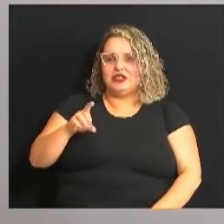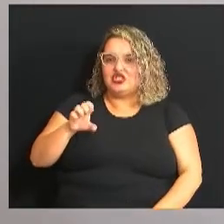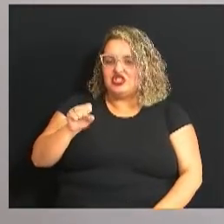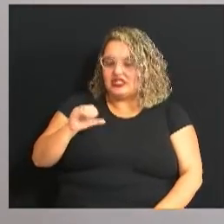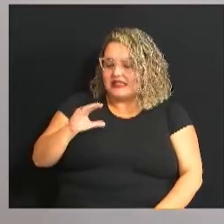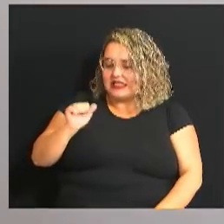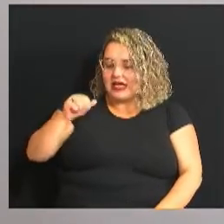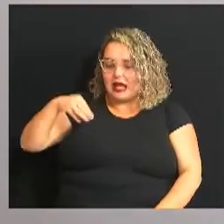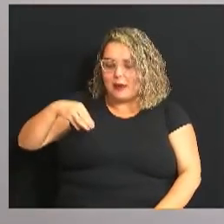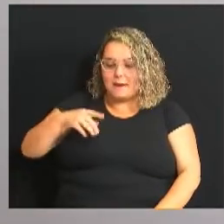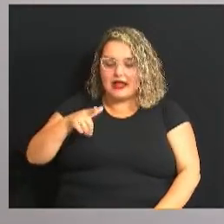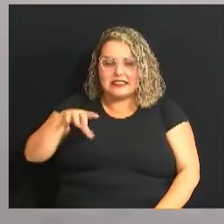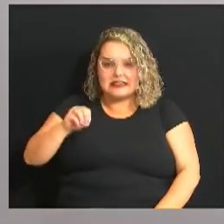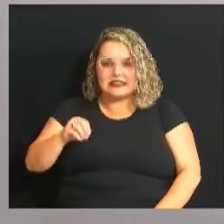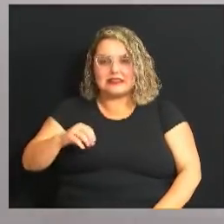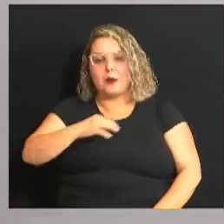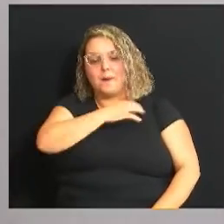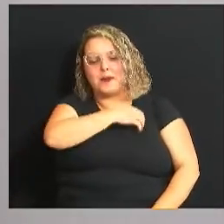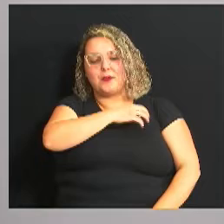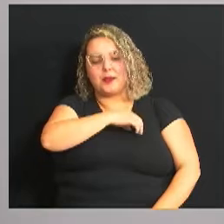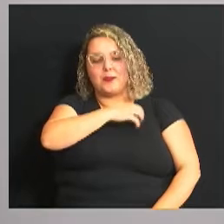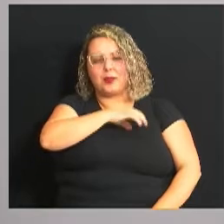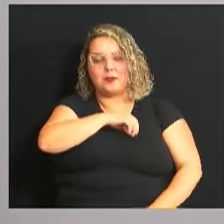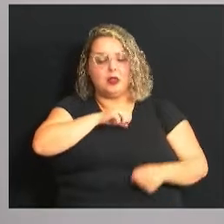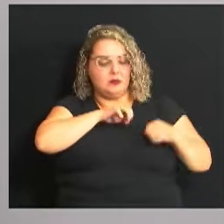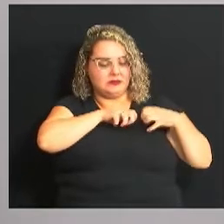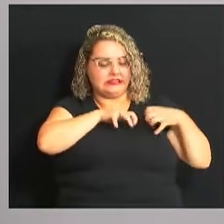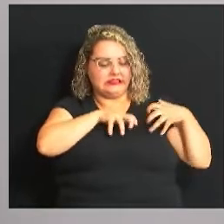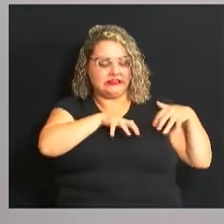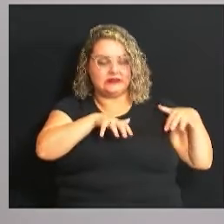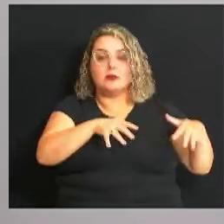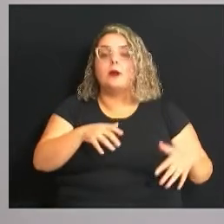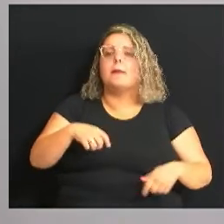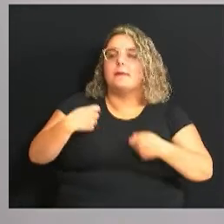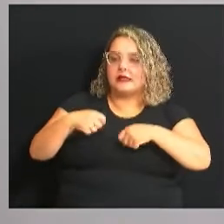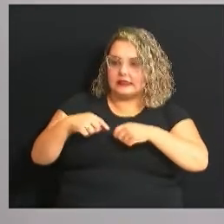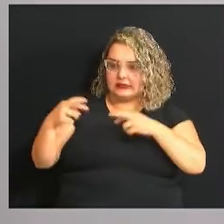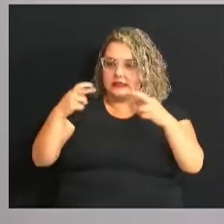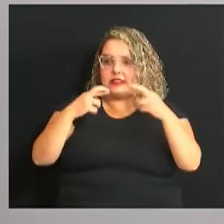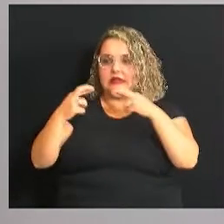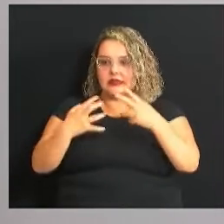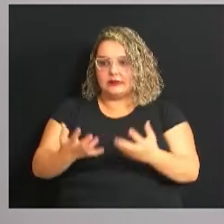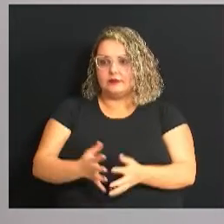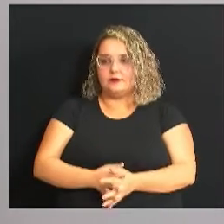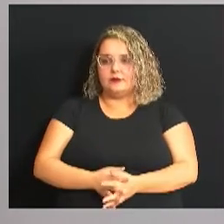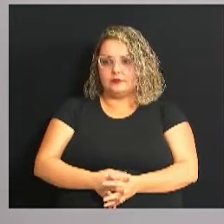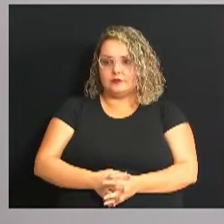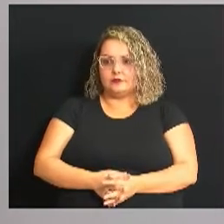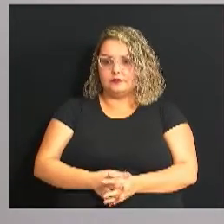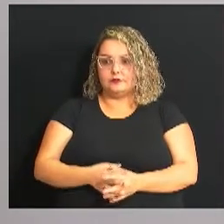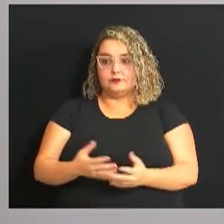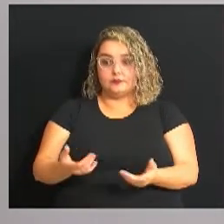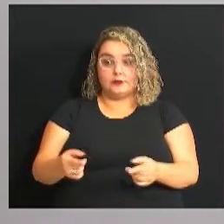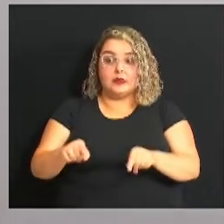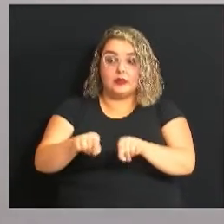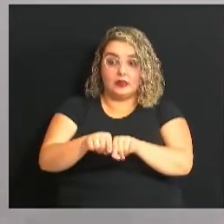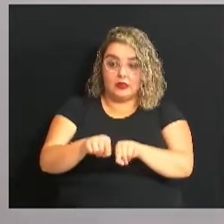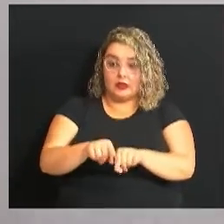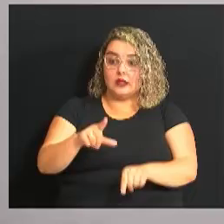quadro seborreico de descamação, a gente tem que investigar a leishmaniose. A gente tem